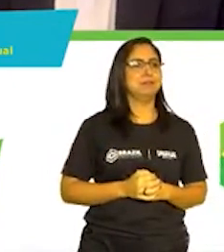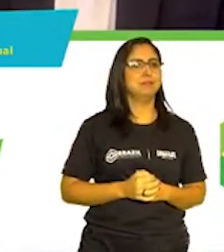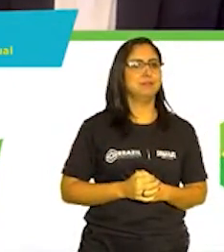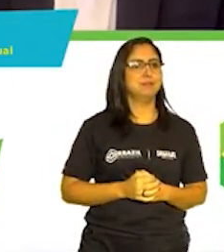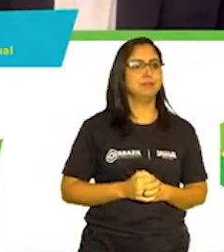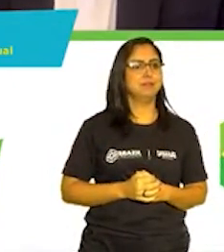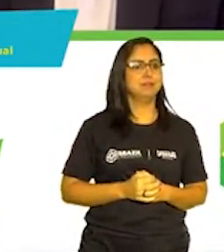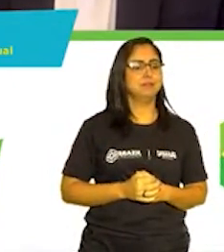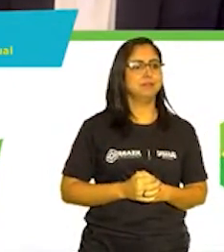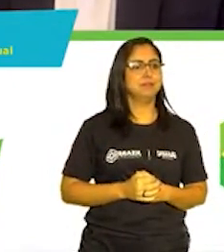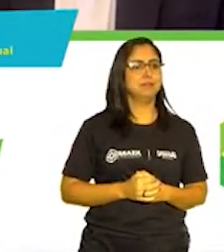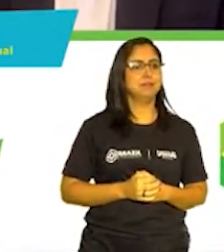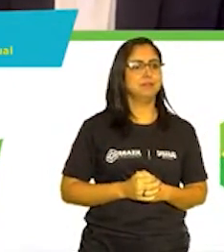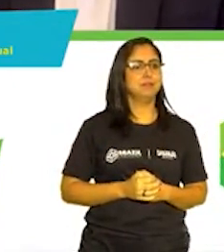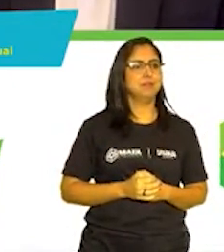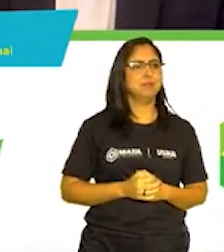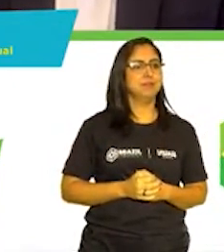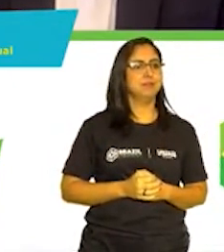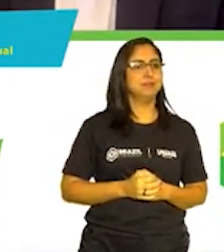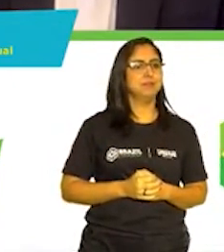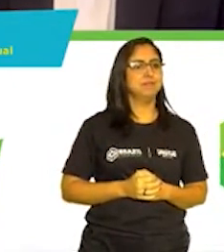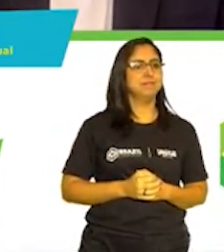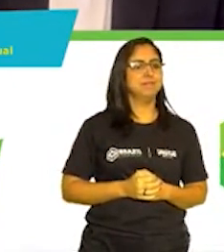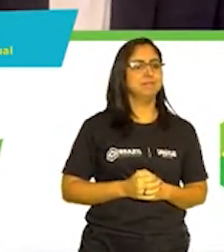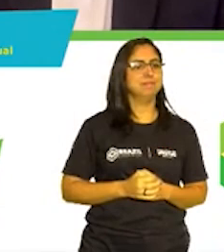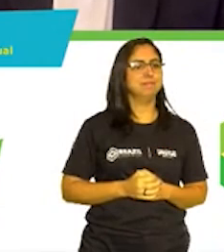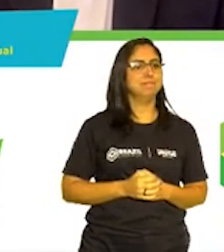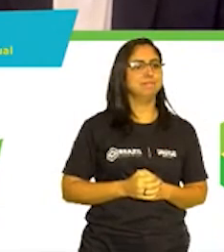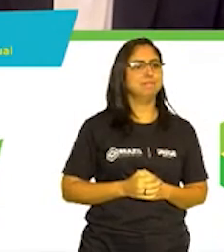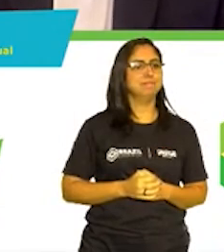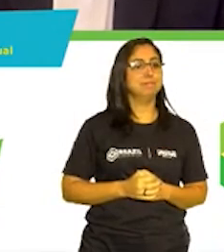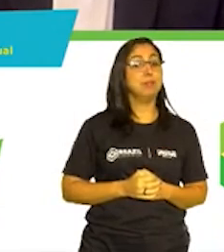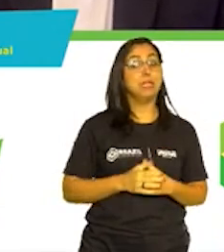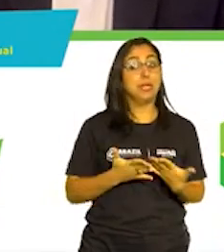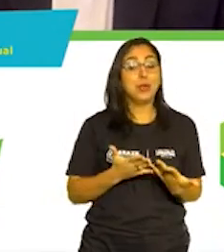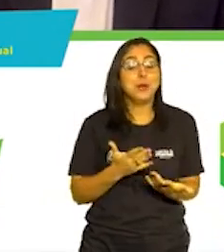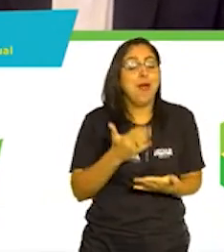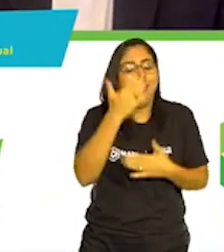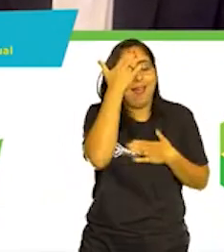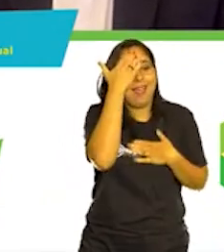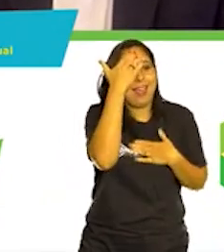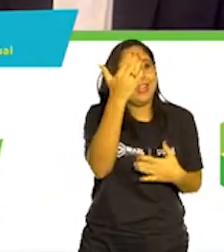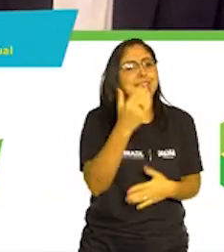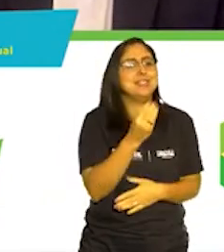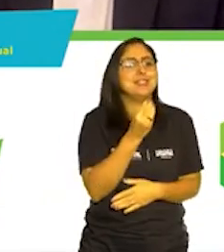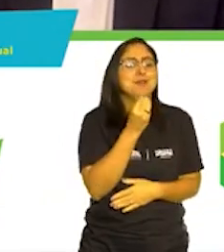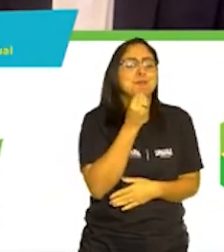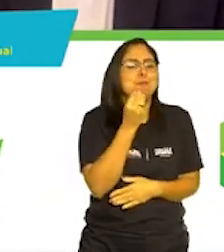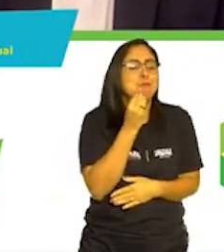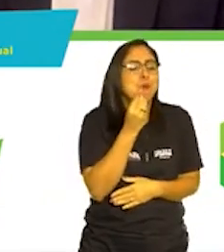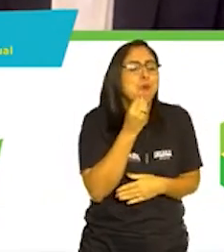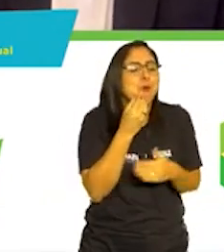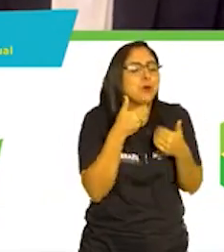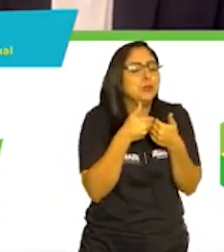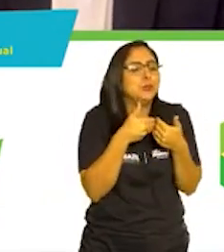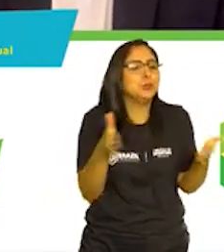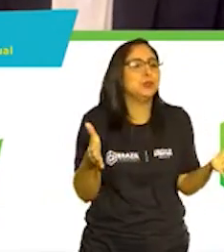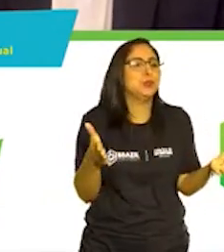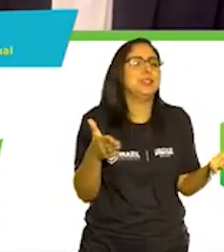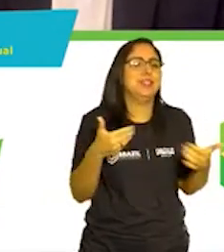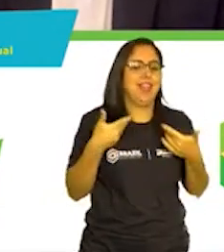Não, queria só agradecer aí a oportunidade de estar aqui e estar com todos vocês. Dizer